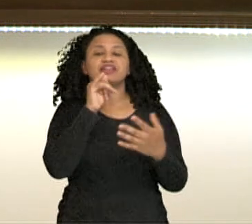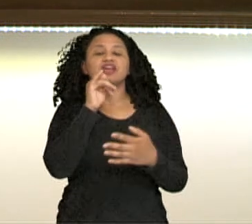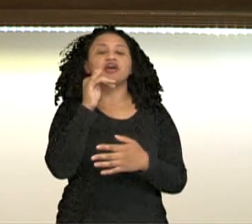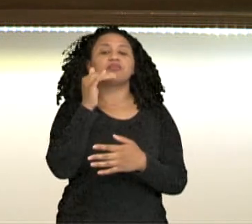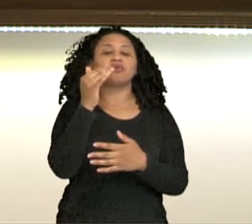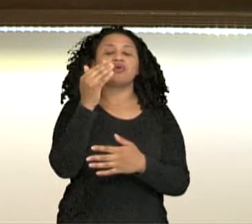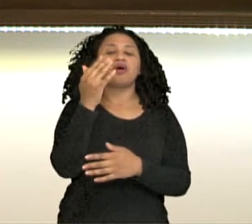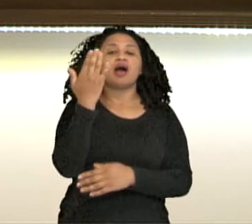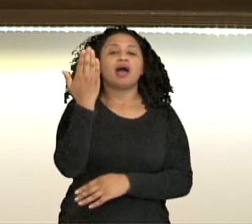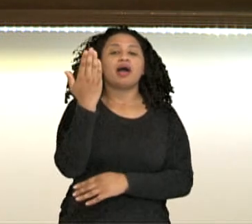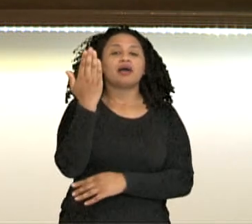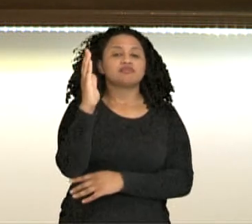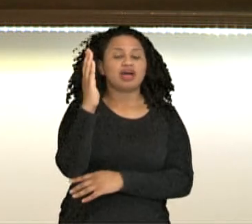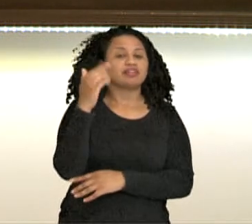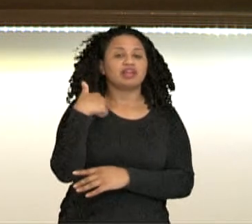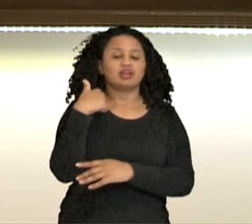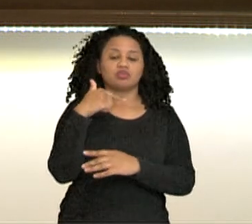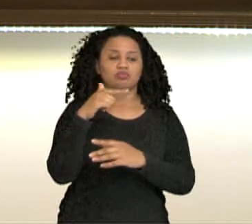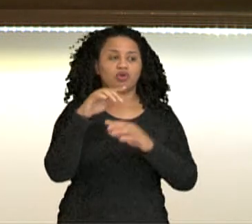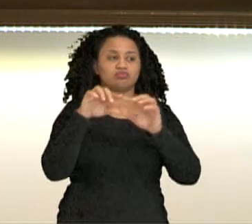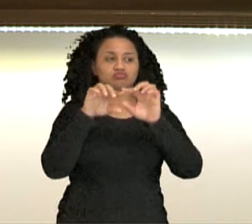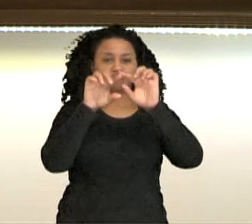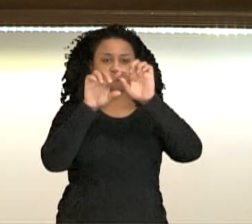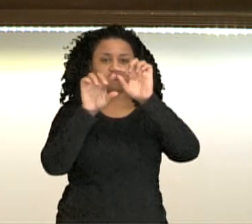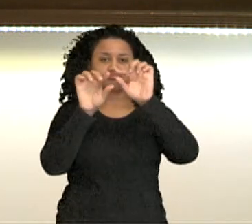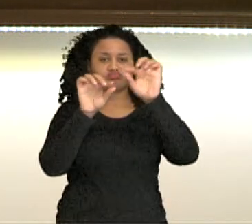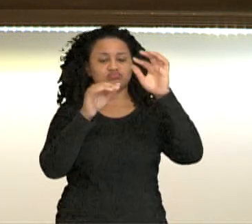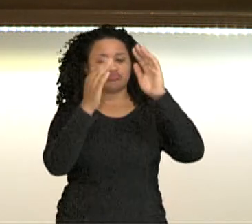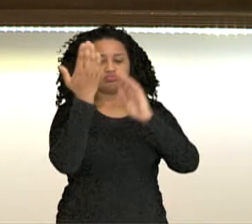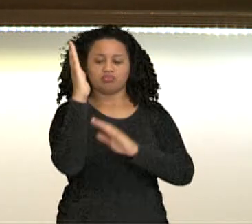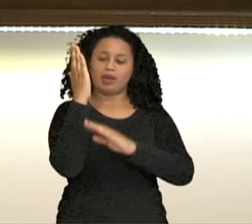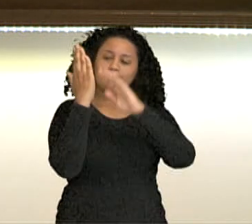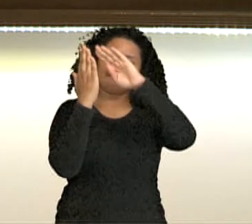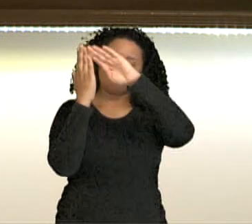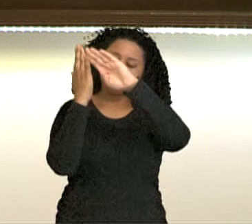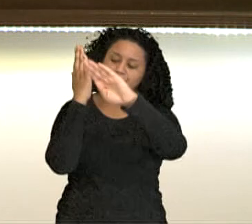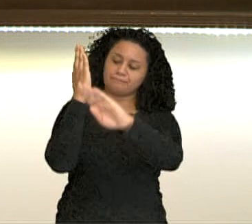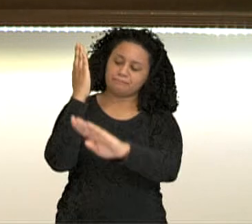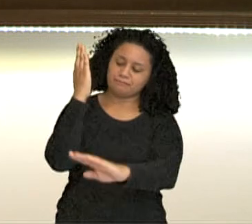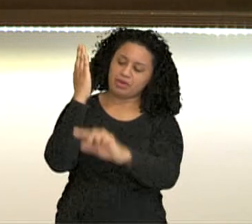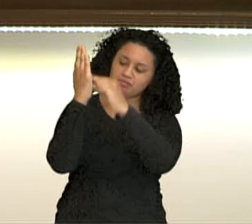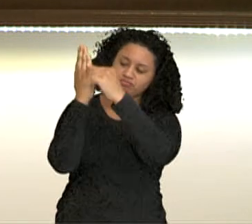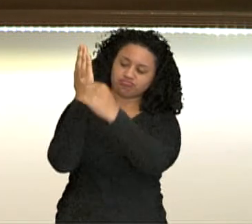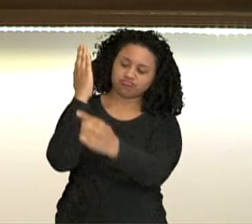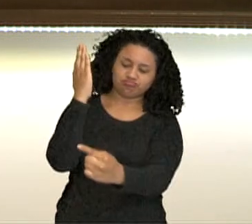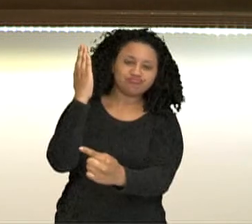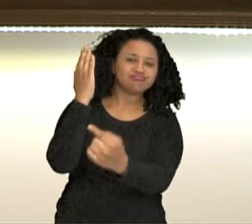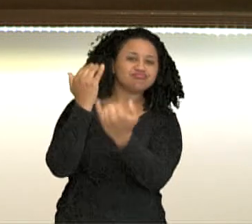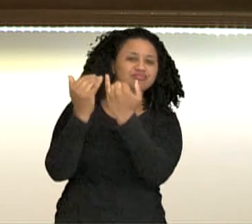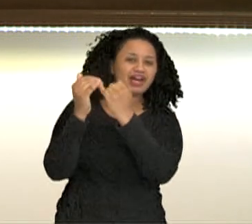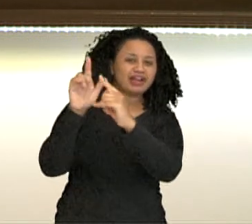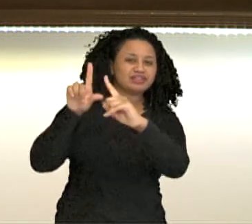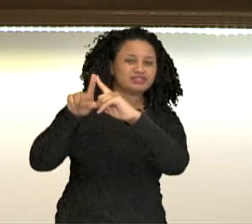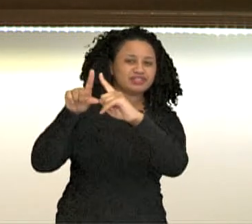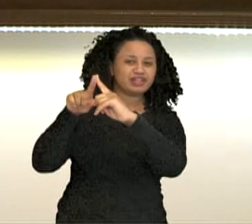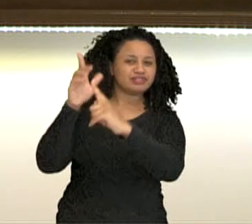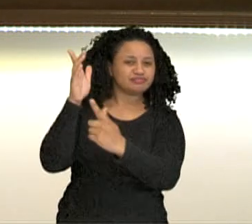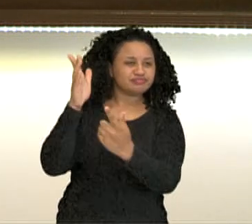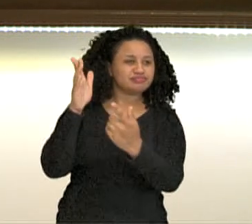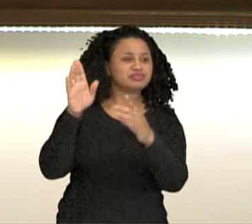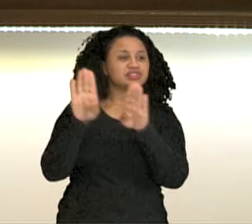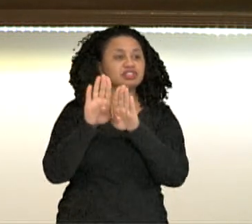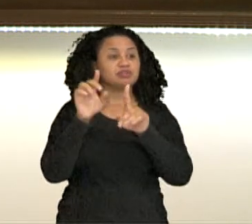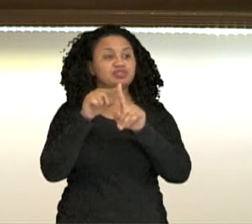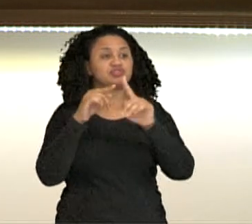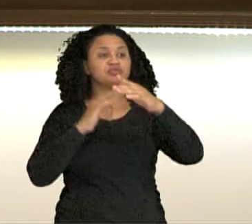portão, eles não colocam uma viga assim, atravessando, lembra um triângulo? Já viram esse tipo de